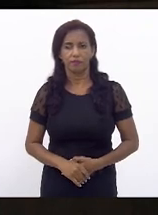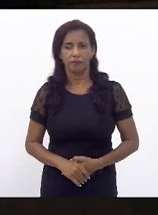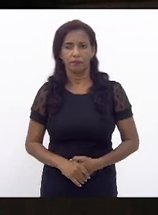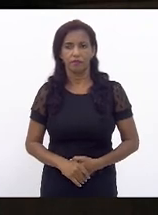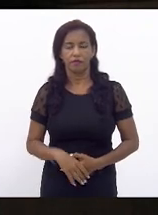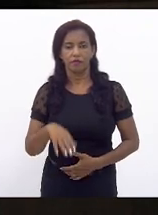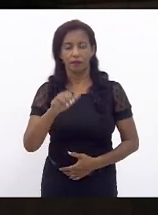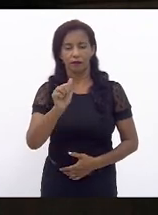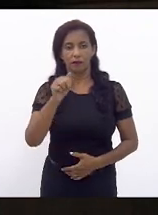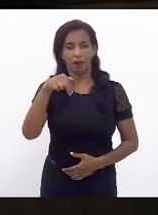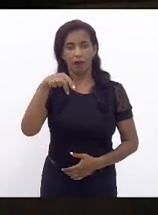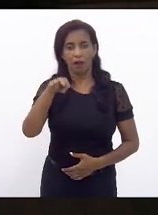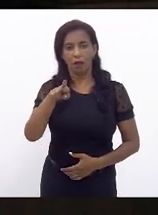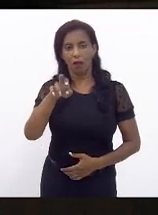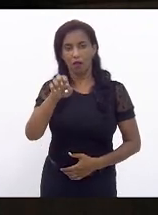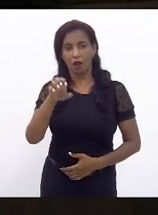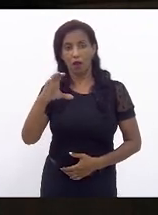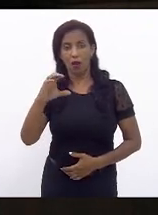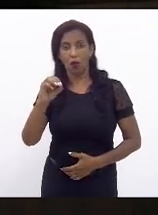André Correia.